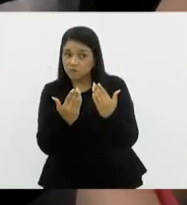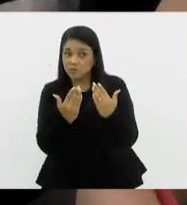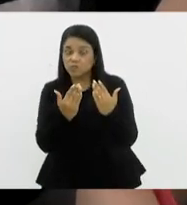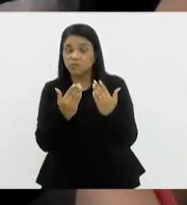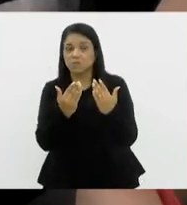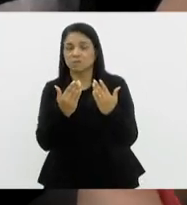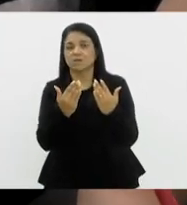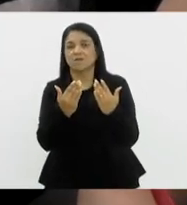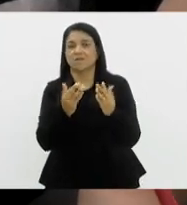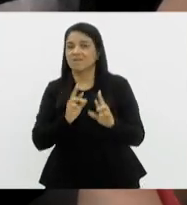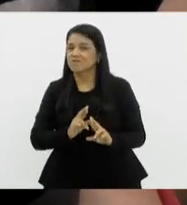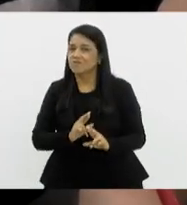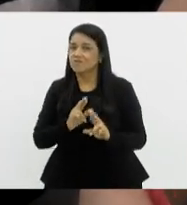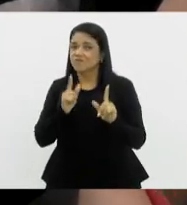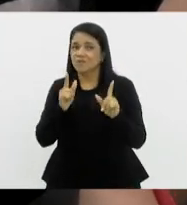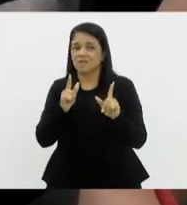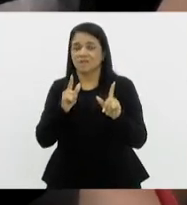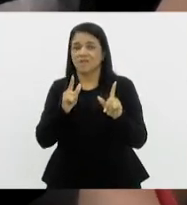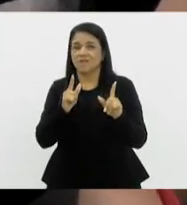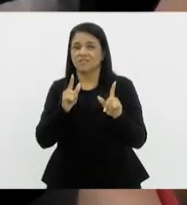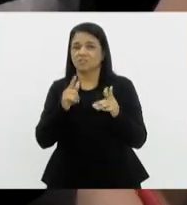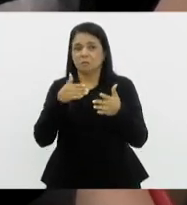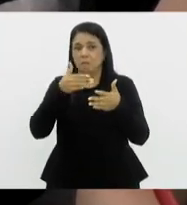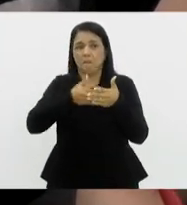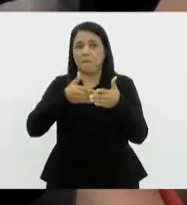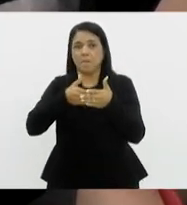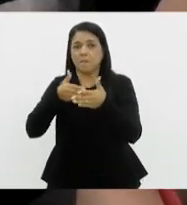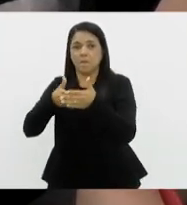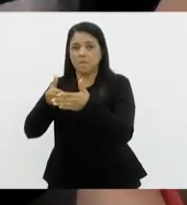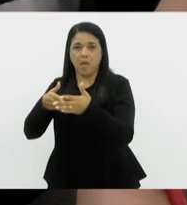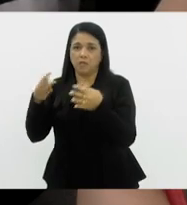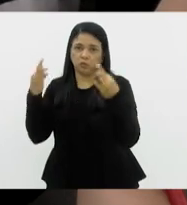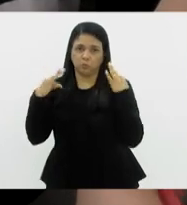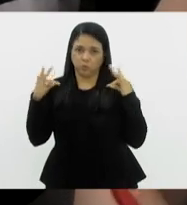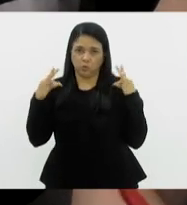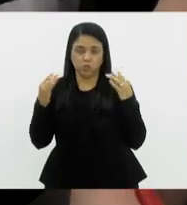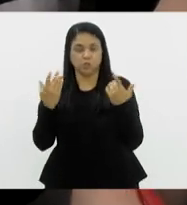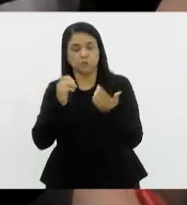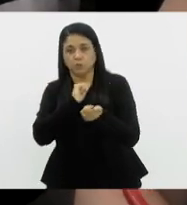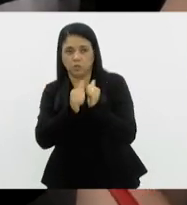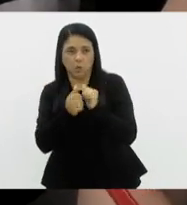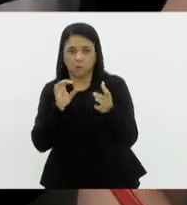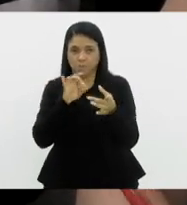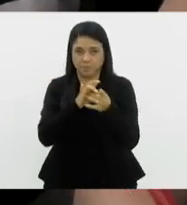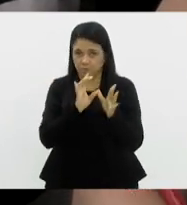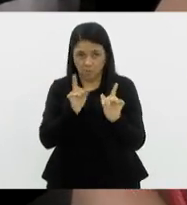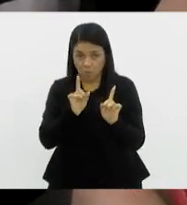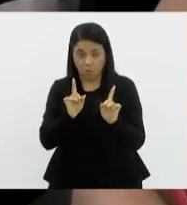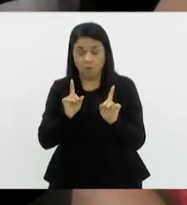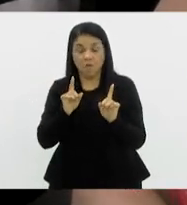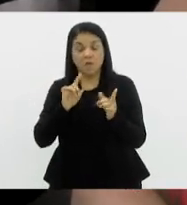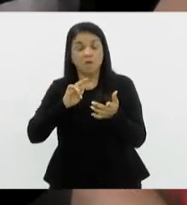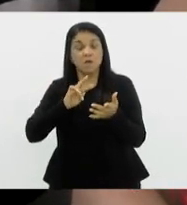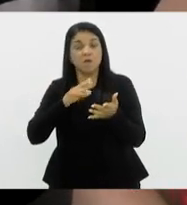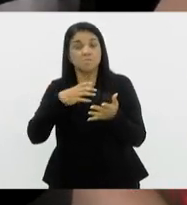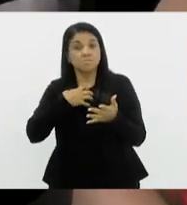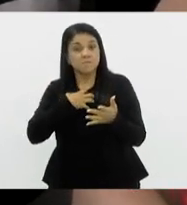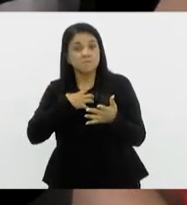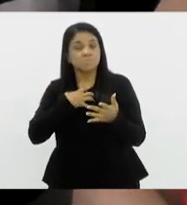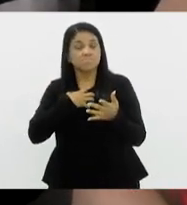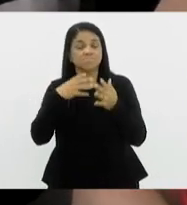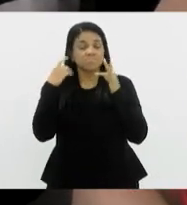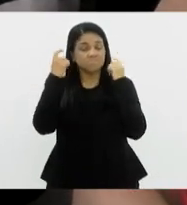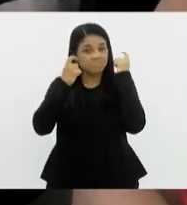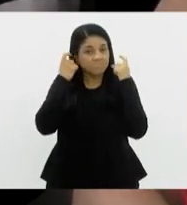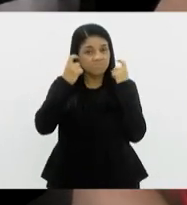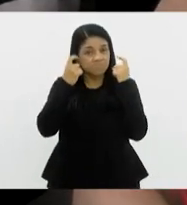pautado numa vedação à interface de turismo com esporte ou qualquer coisa nesse sentido. A minha preocupação